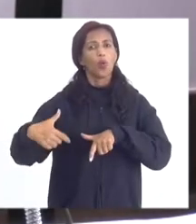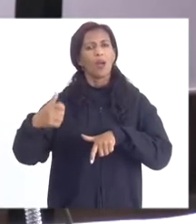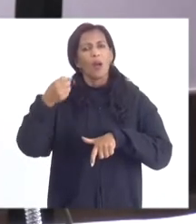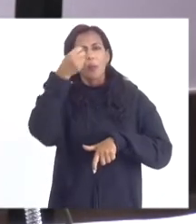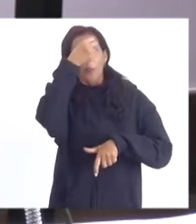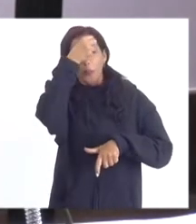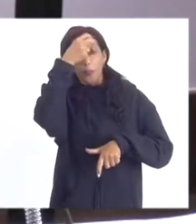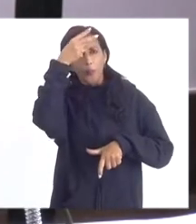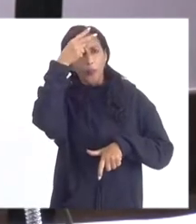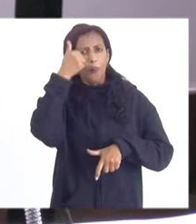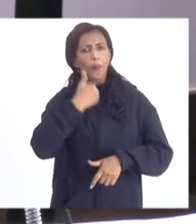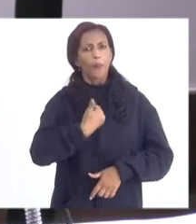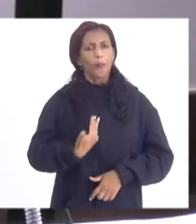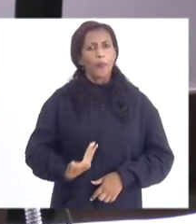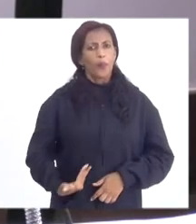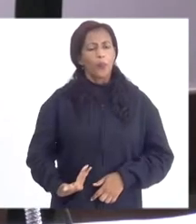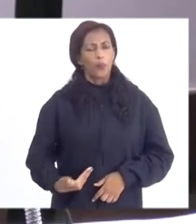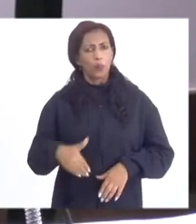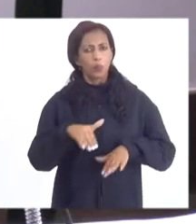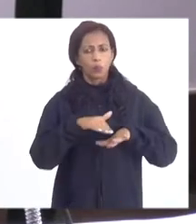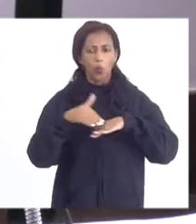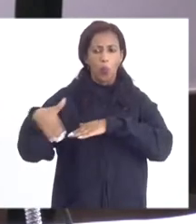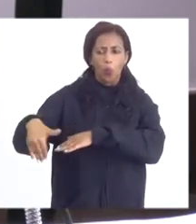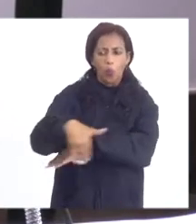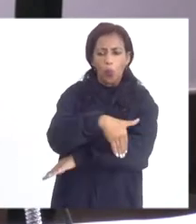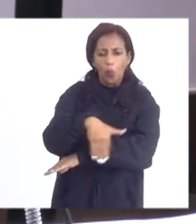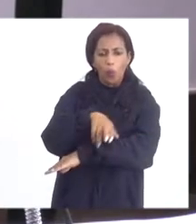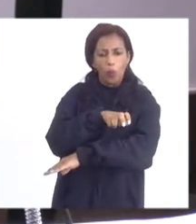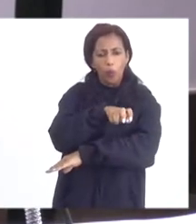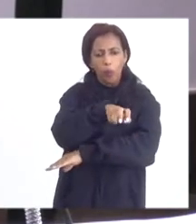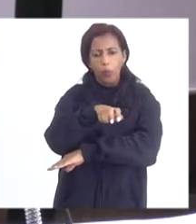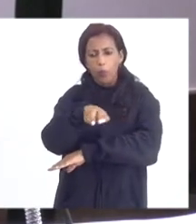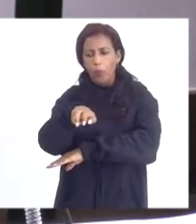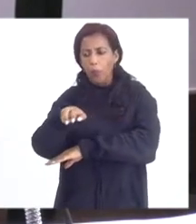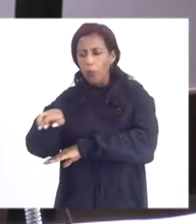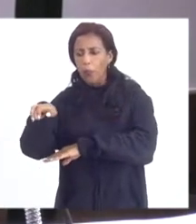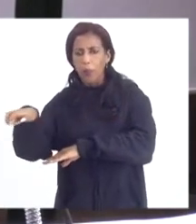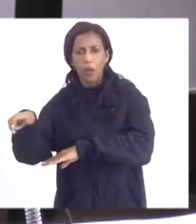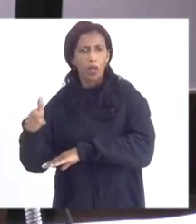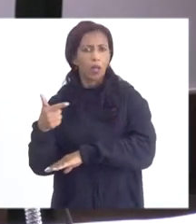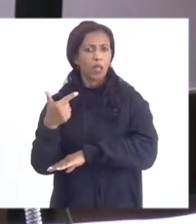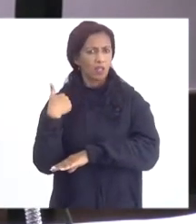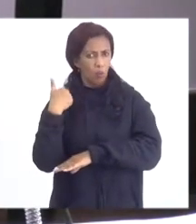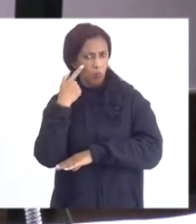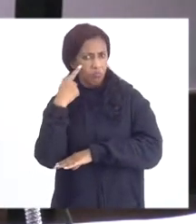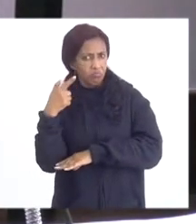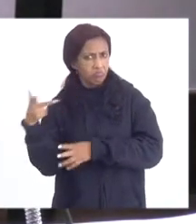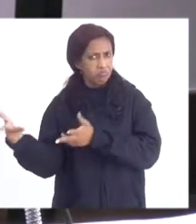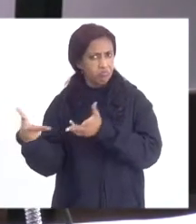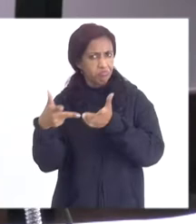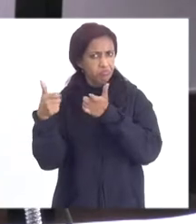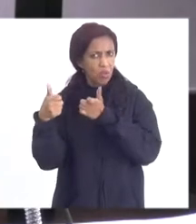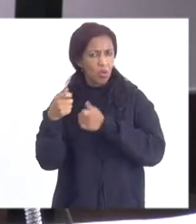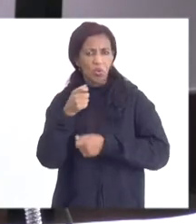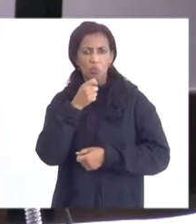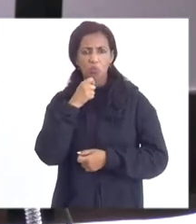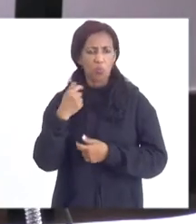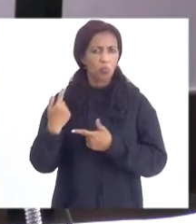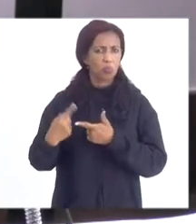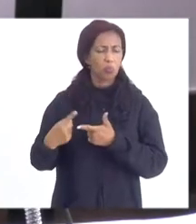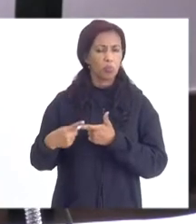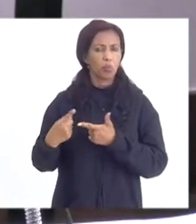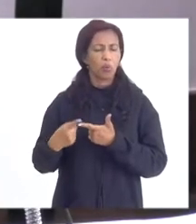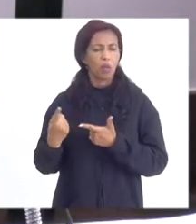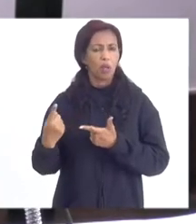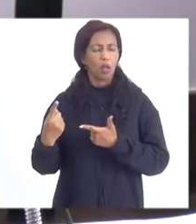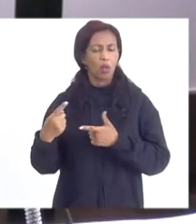né? E não verifico o fundamento do